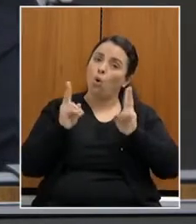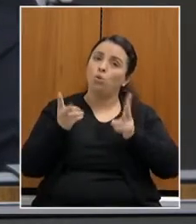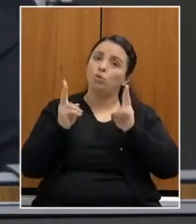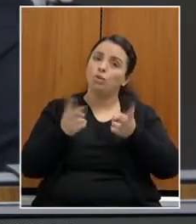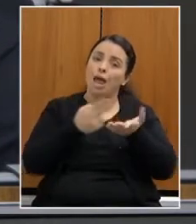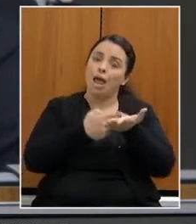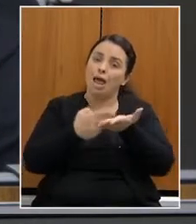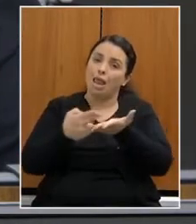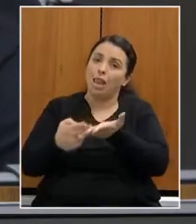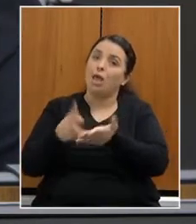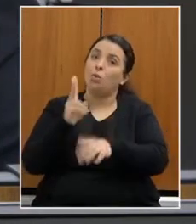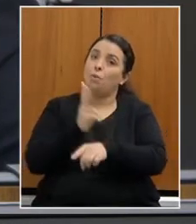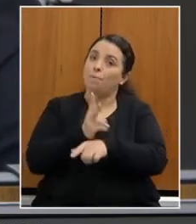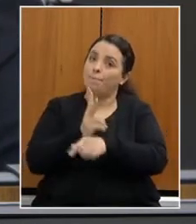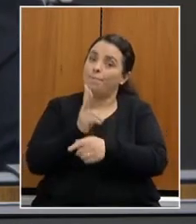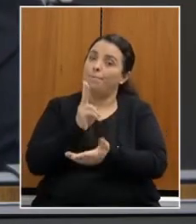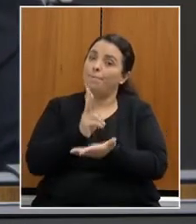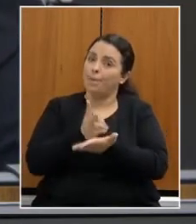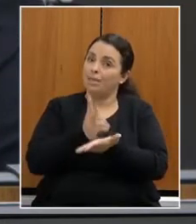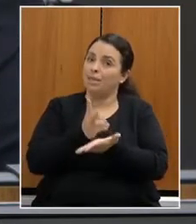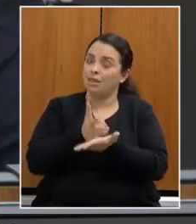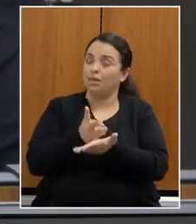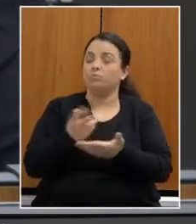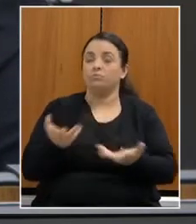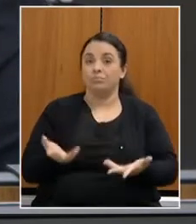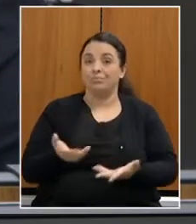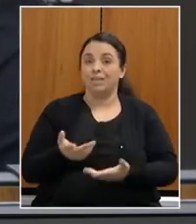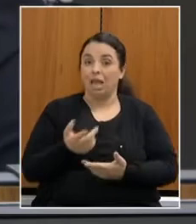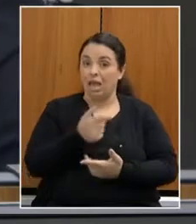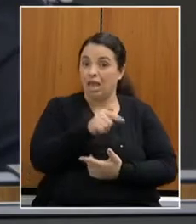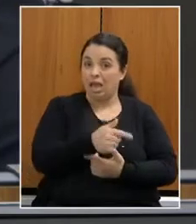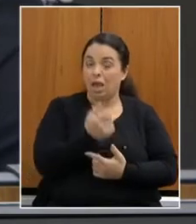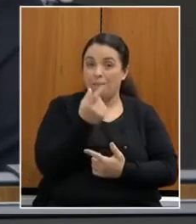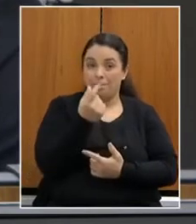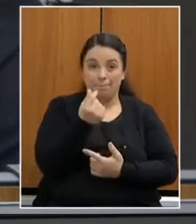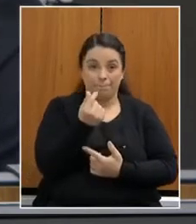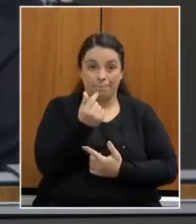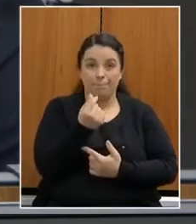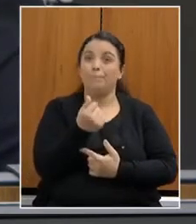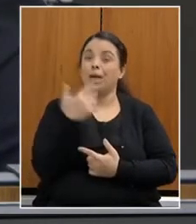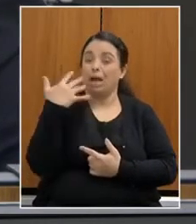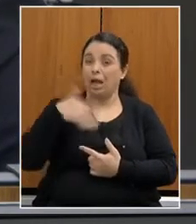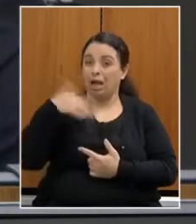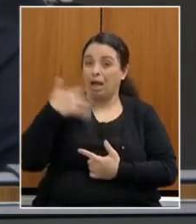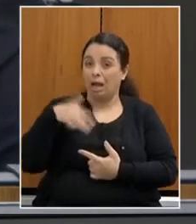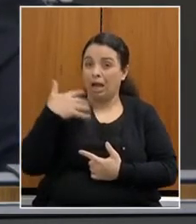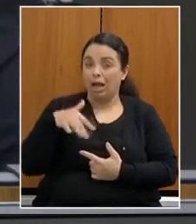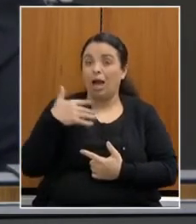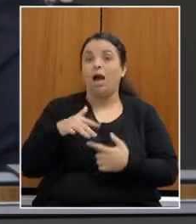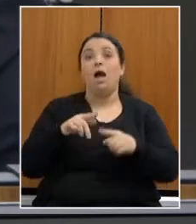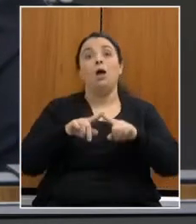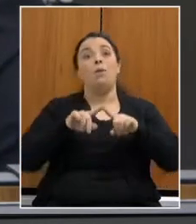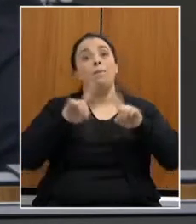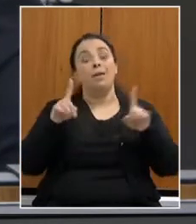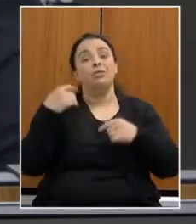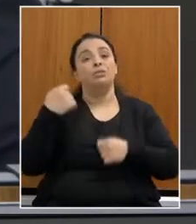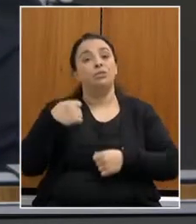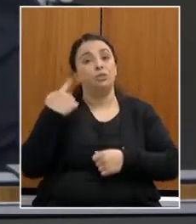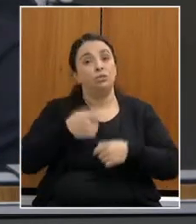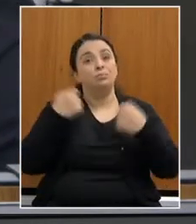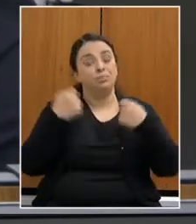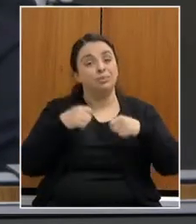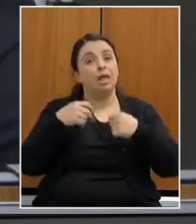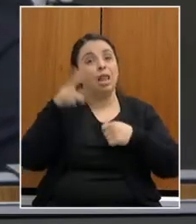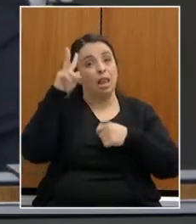não é função do Estado esse custeio é do governo federal mas nós temos que lembrar que o prestador precisa